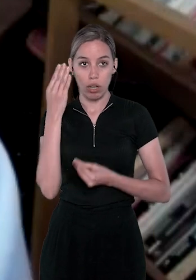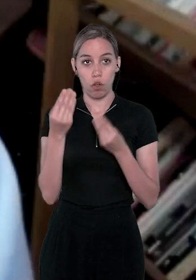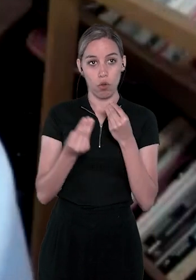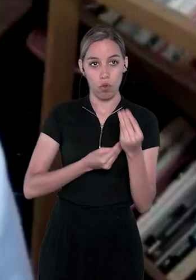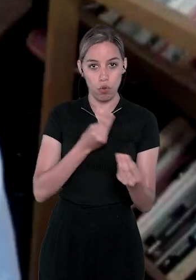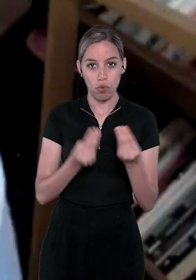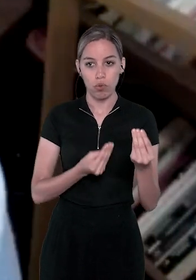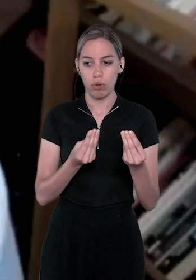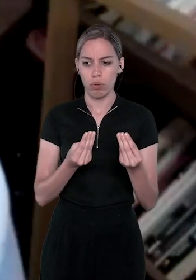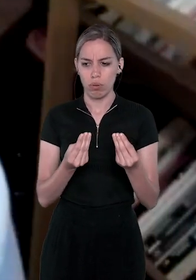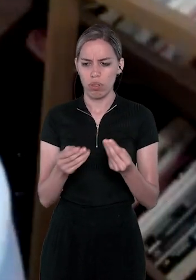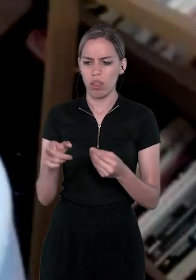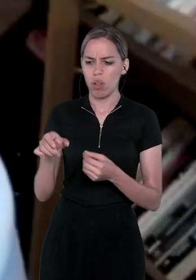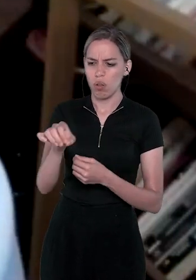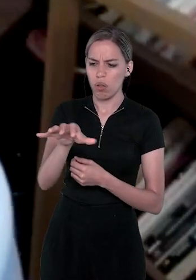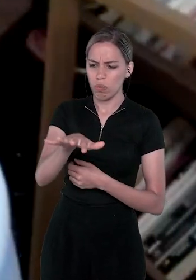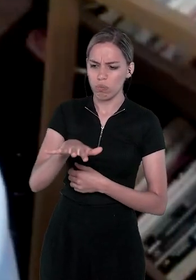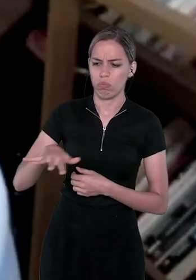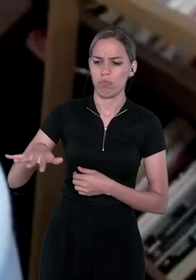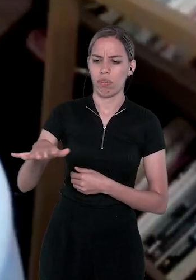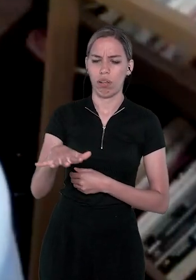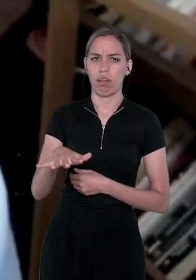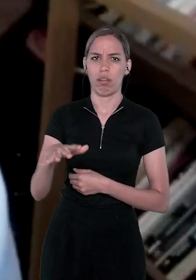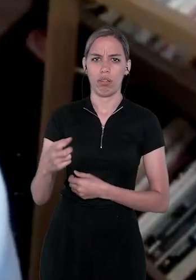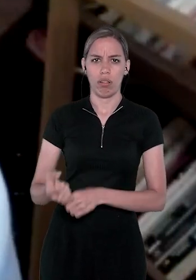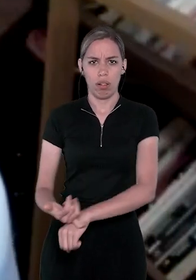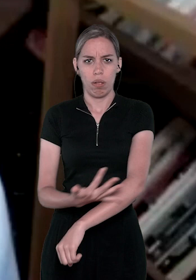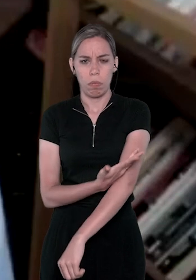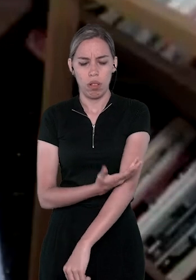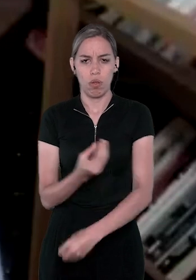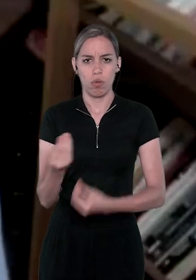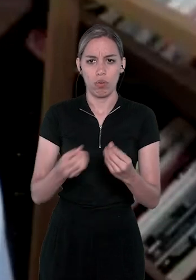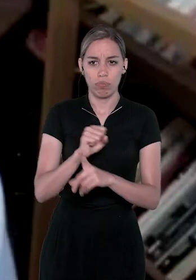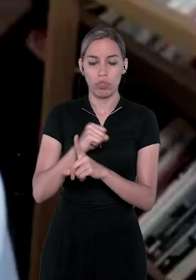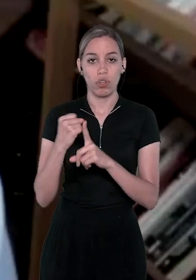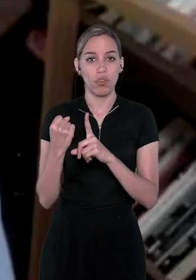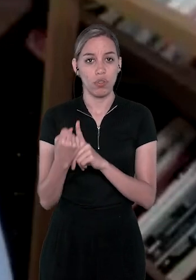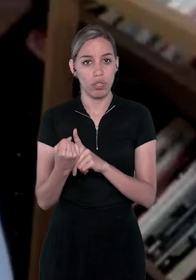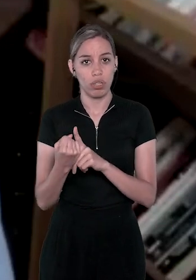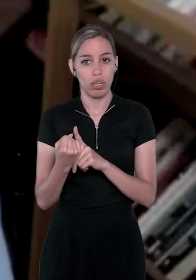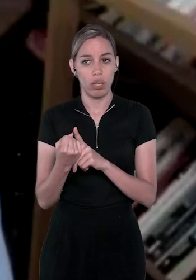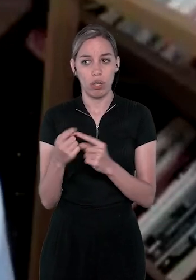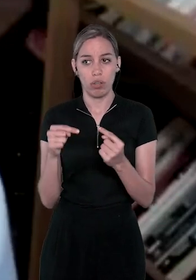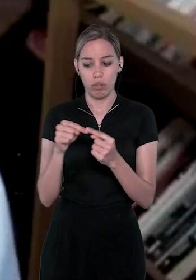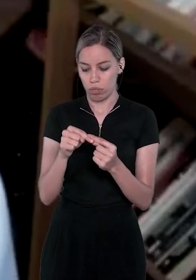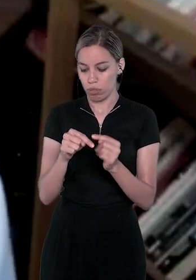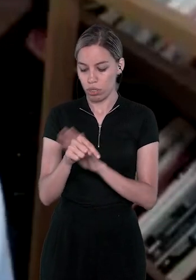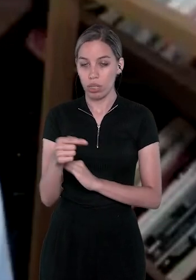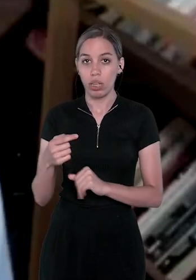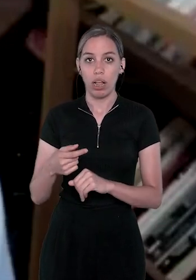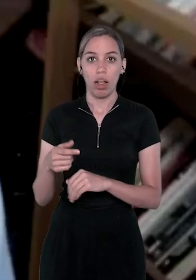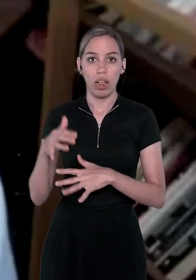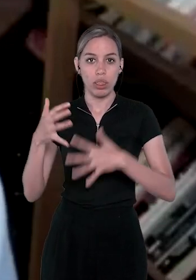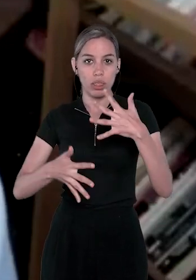essa polarização emocionalizada, radicalizada na sociedade entra na casa das pessoas e